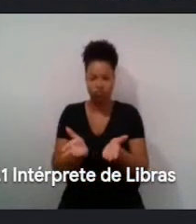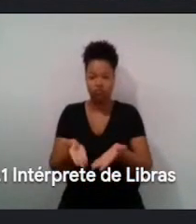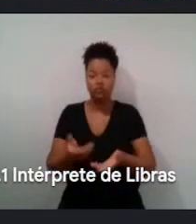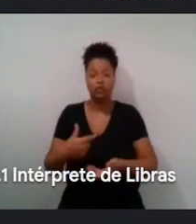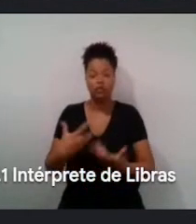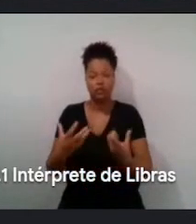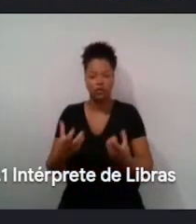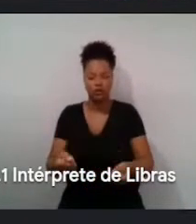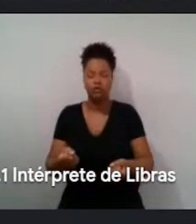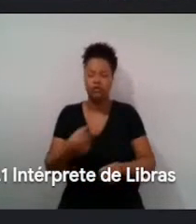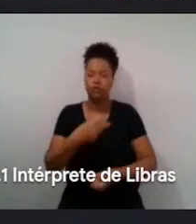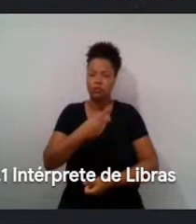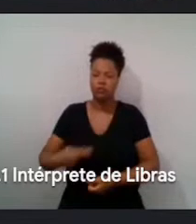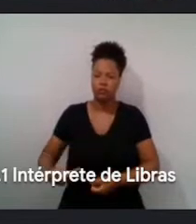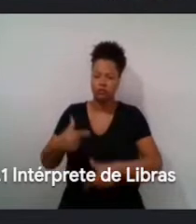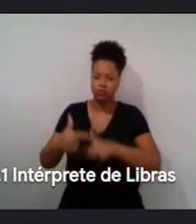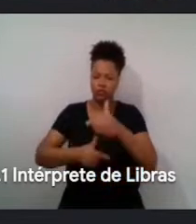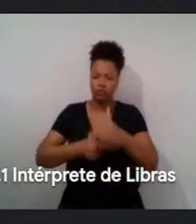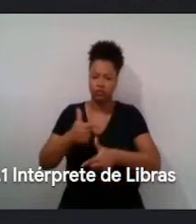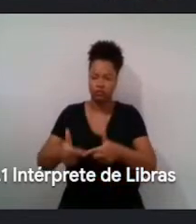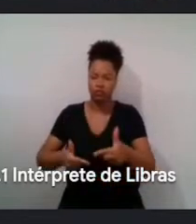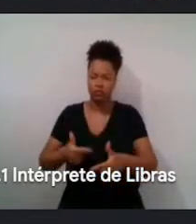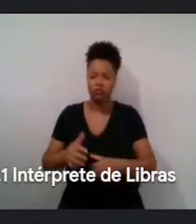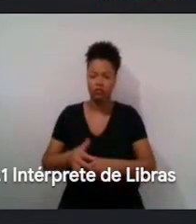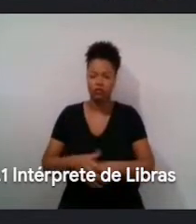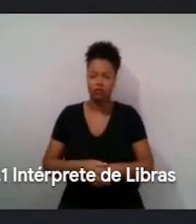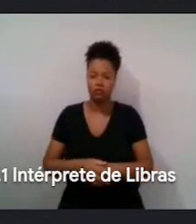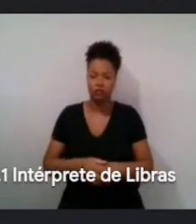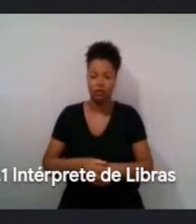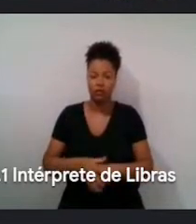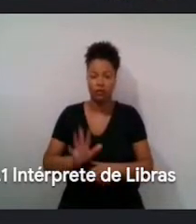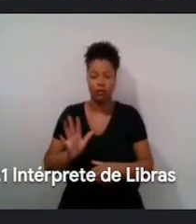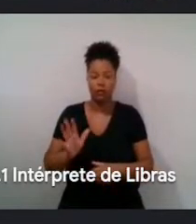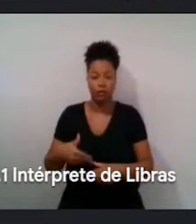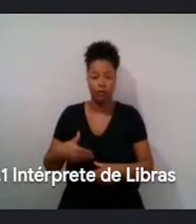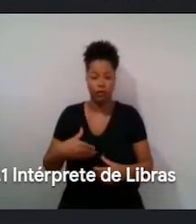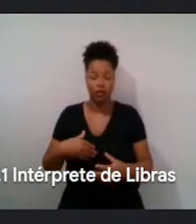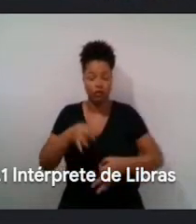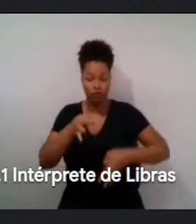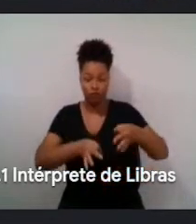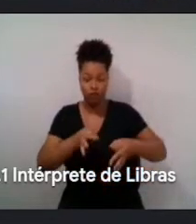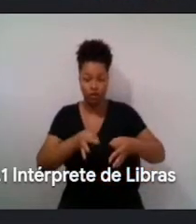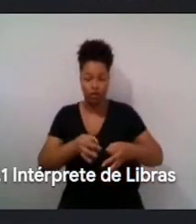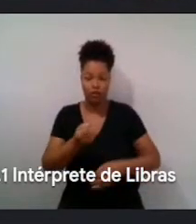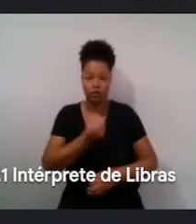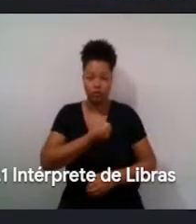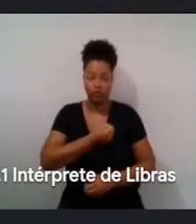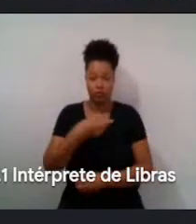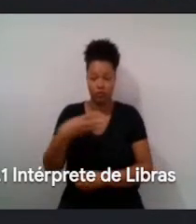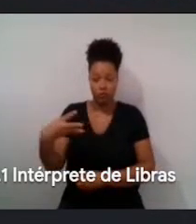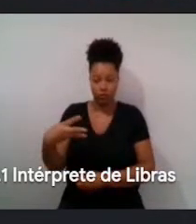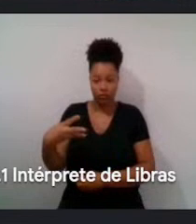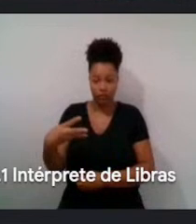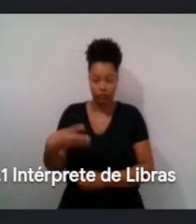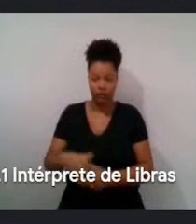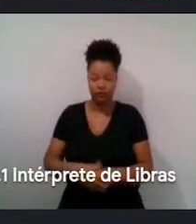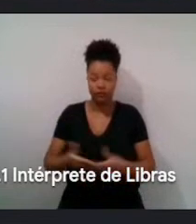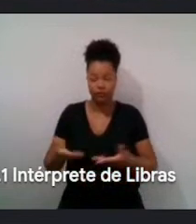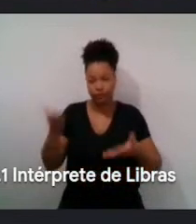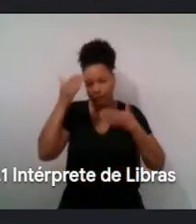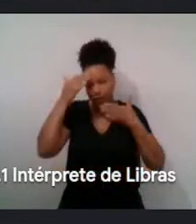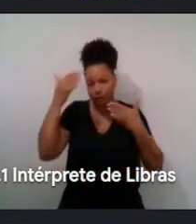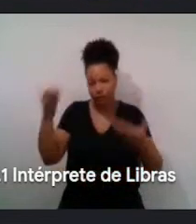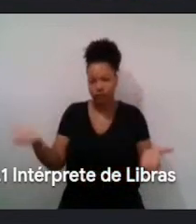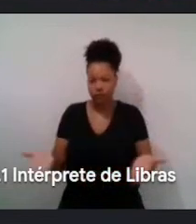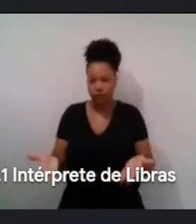dos trabalhos, máximo para presidir o julgamento do item 3. Agradecemos desde já, senhor